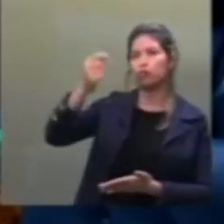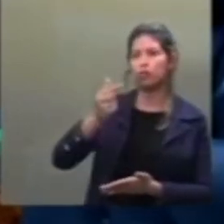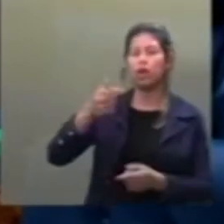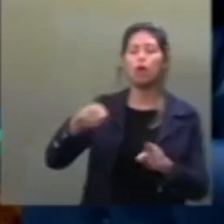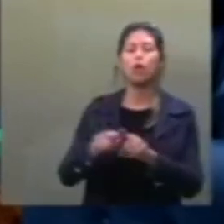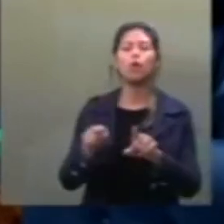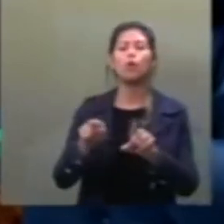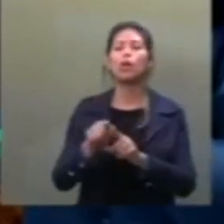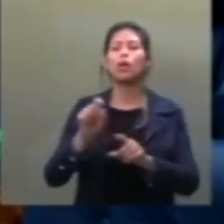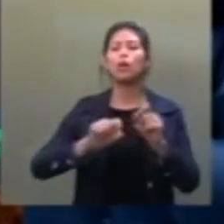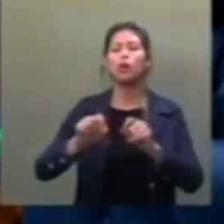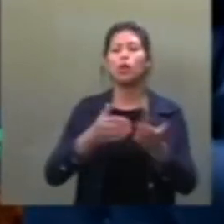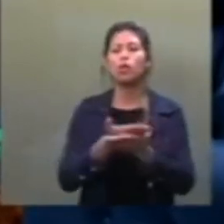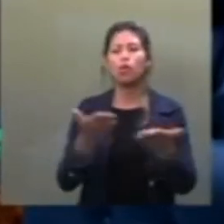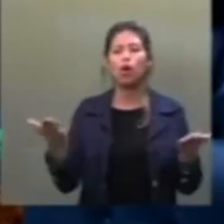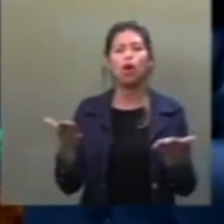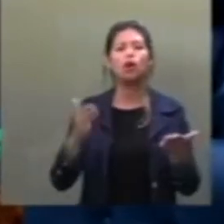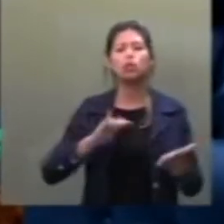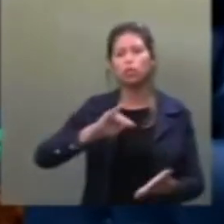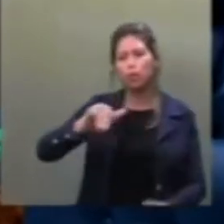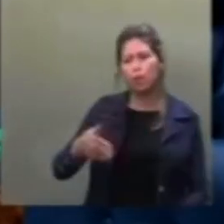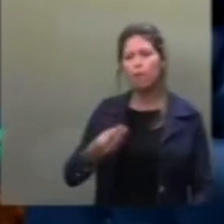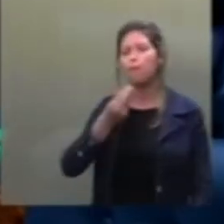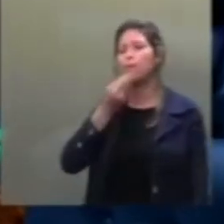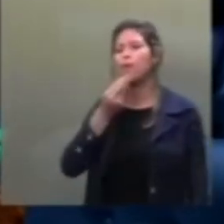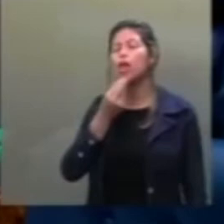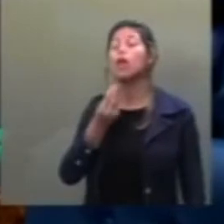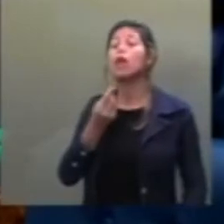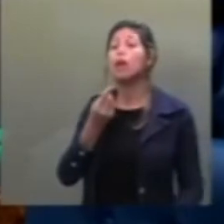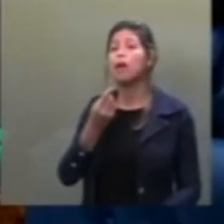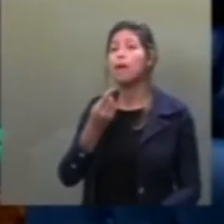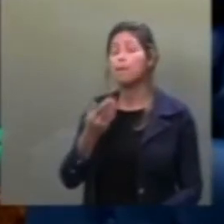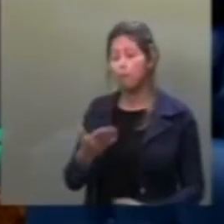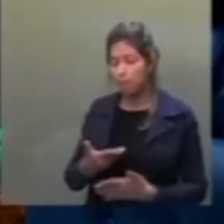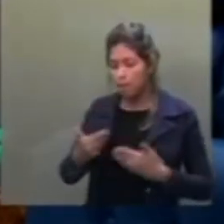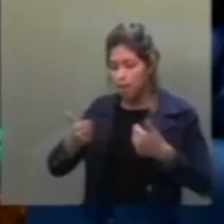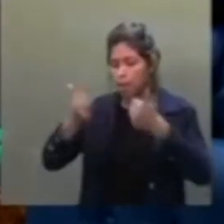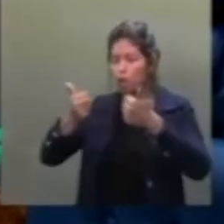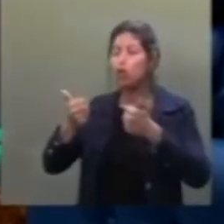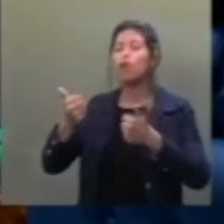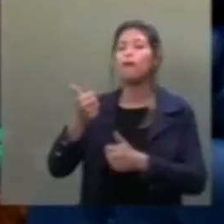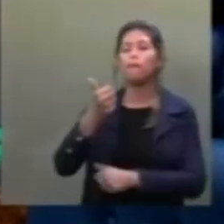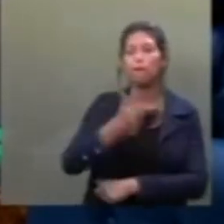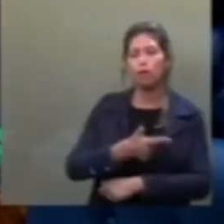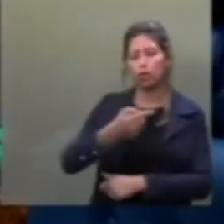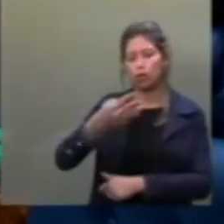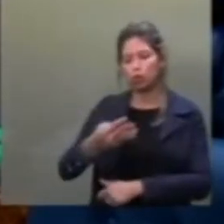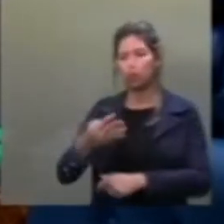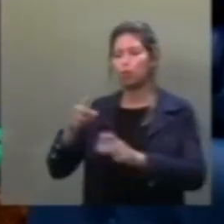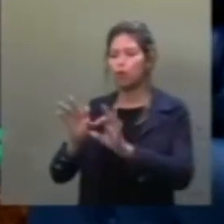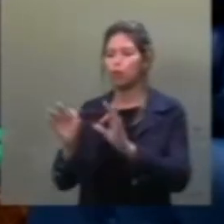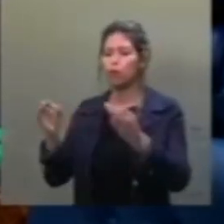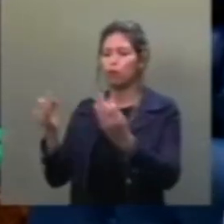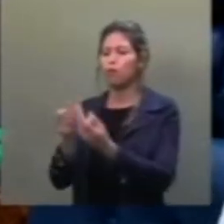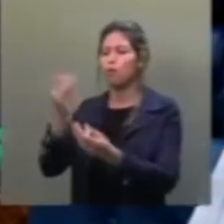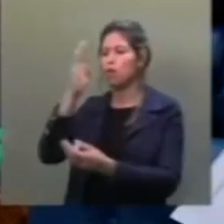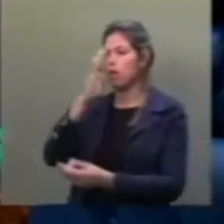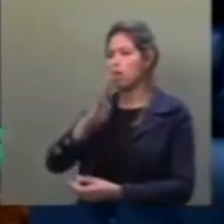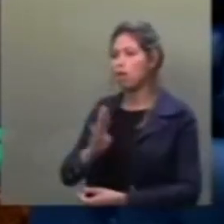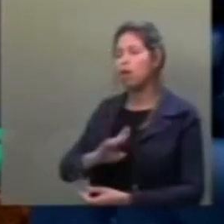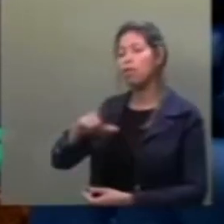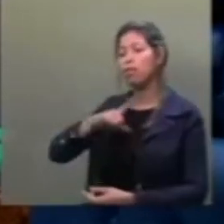Senado Federal beneficiará 24 milhões de famílias brasileiras com descontos que vão de 10